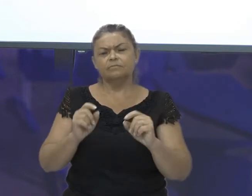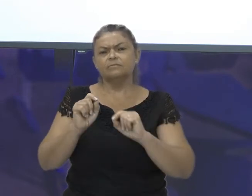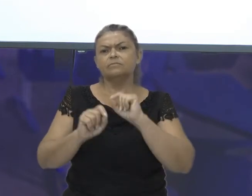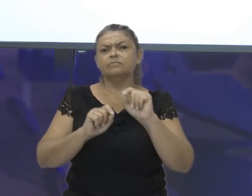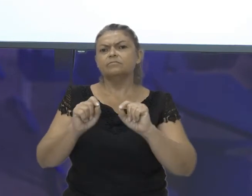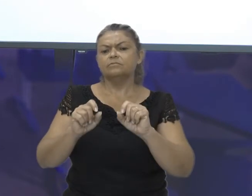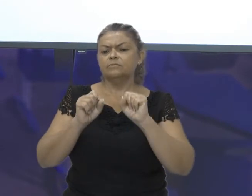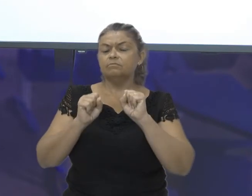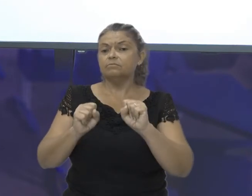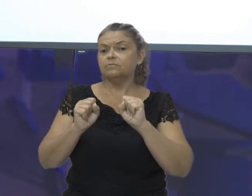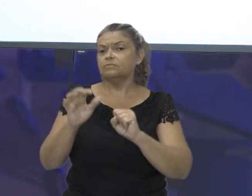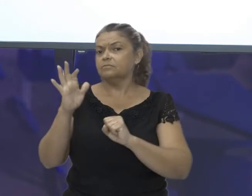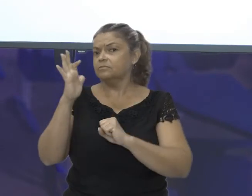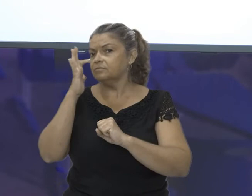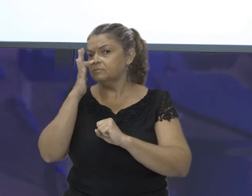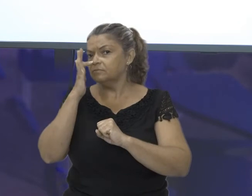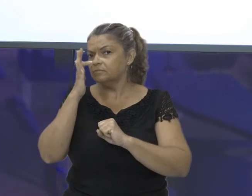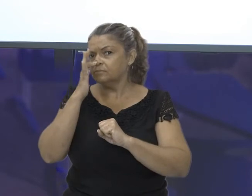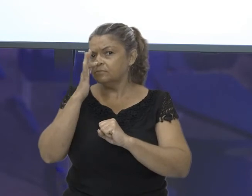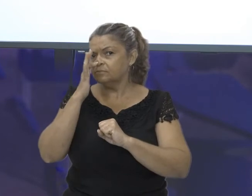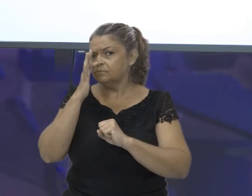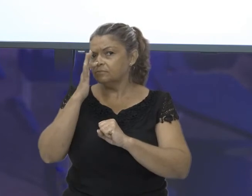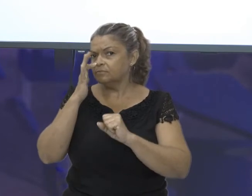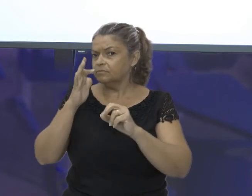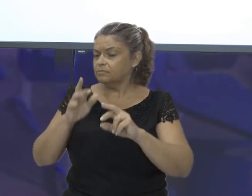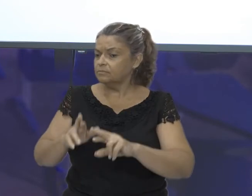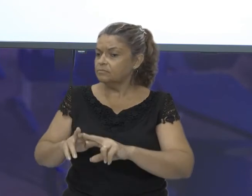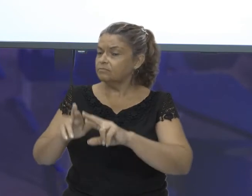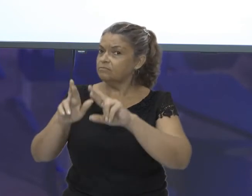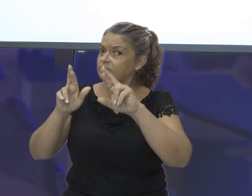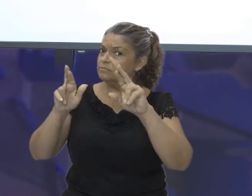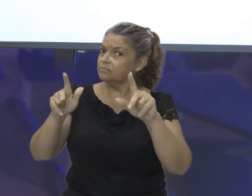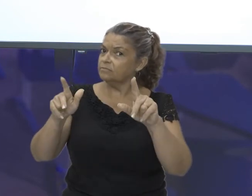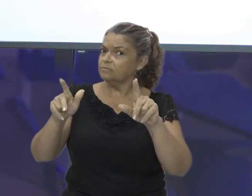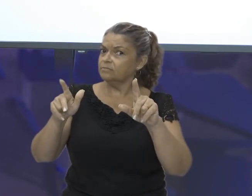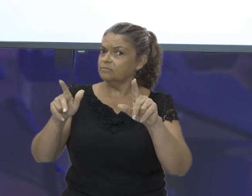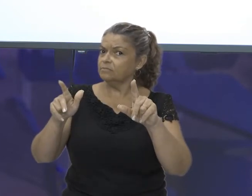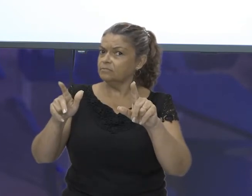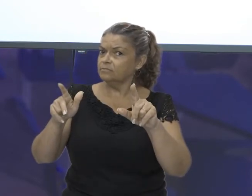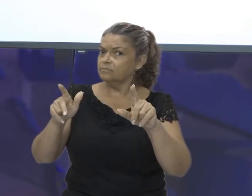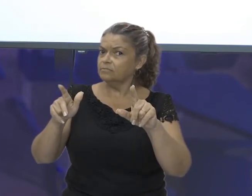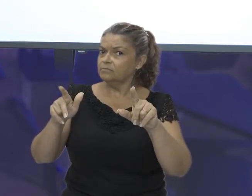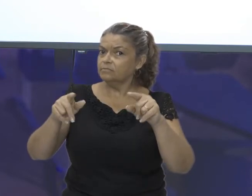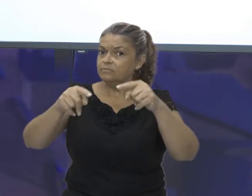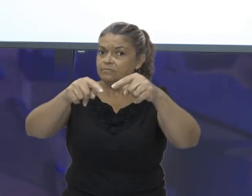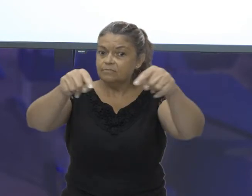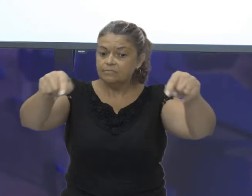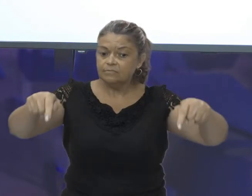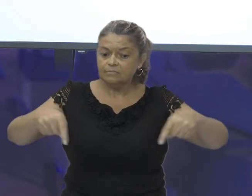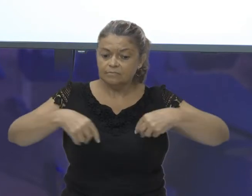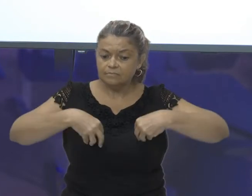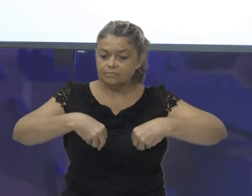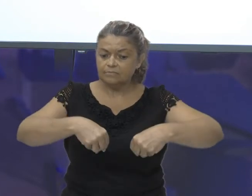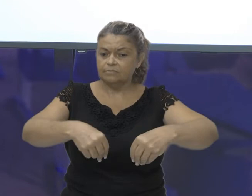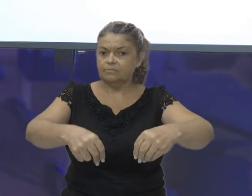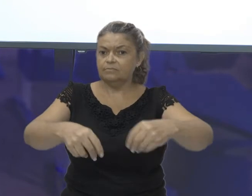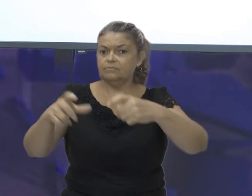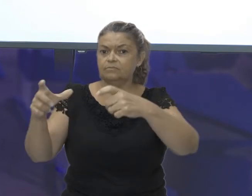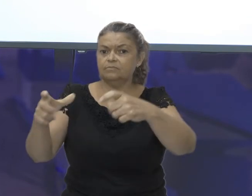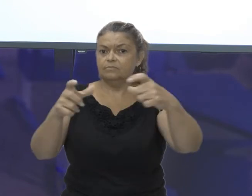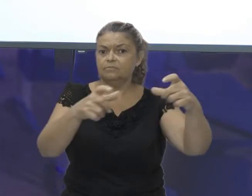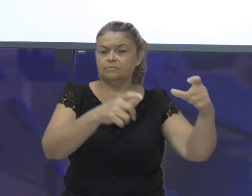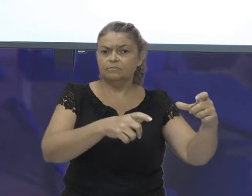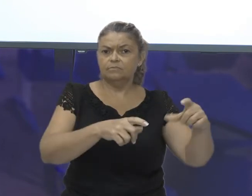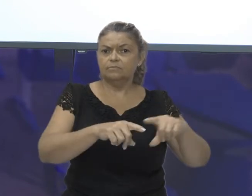podemos observar? Observar as diferentes demarcações, delimitações territoriais. Mas